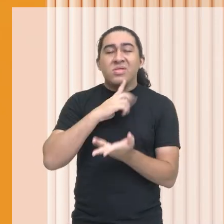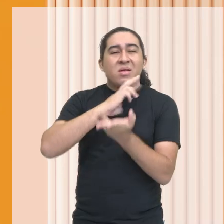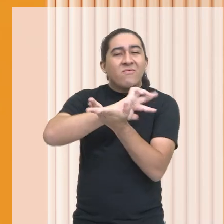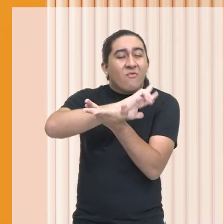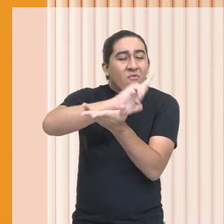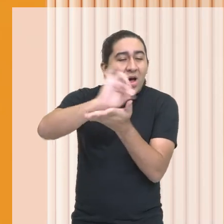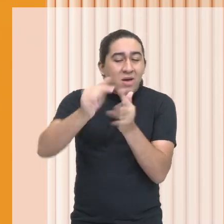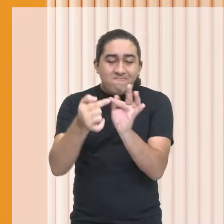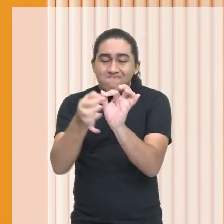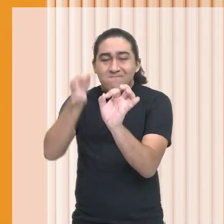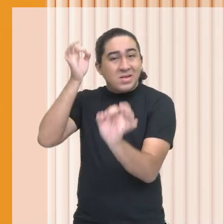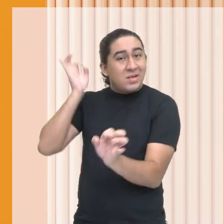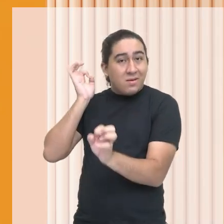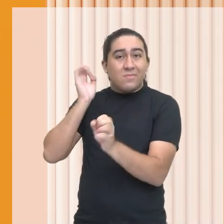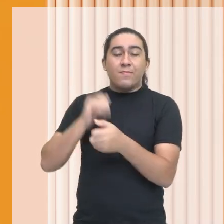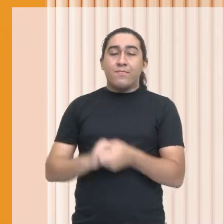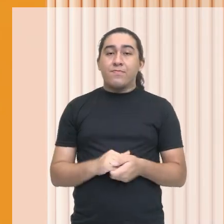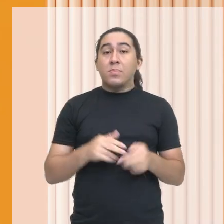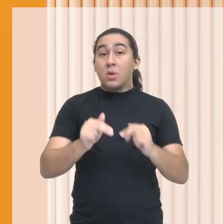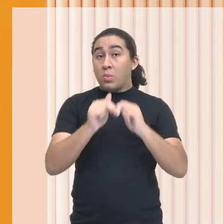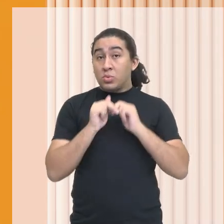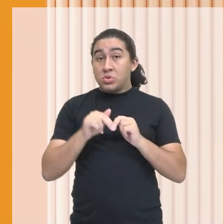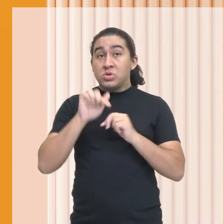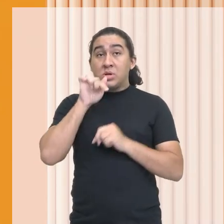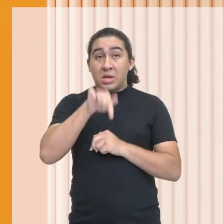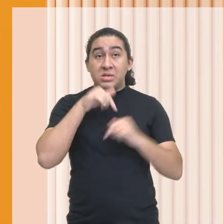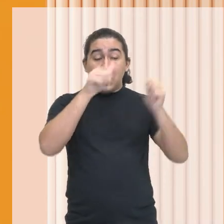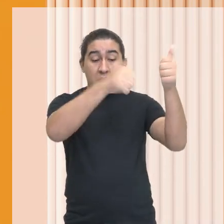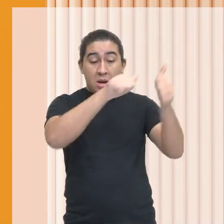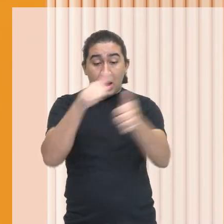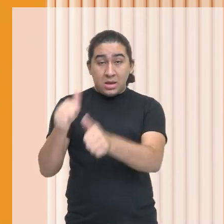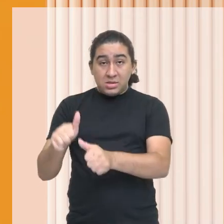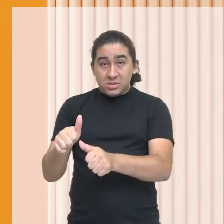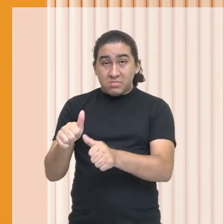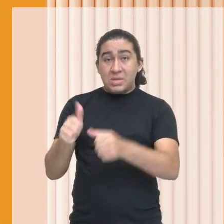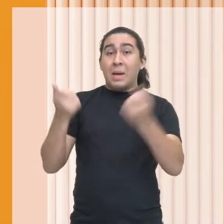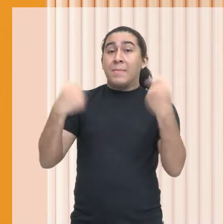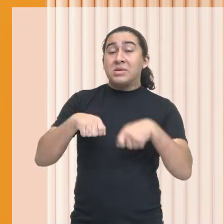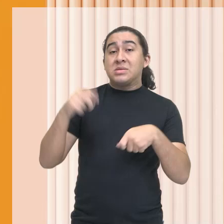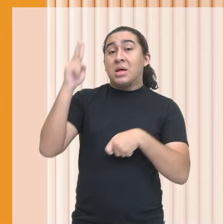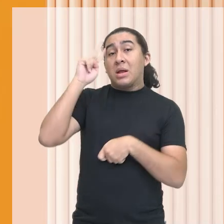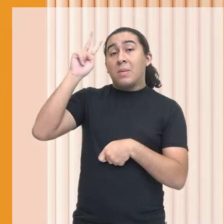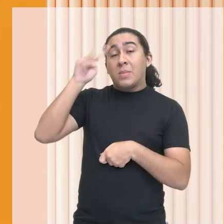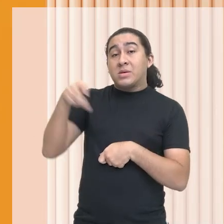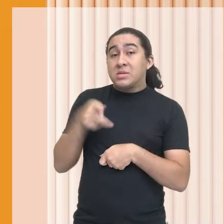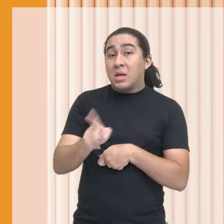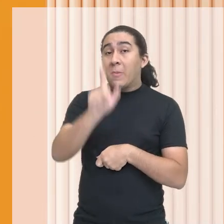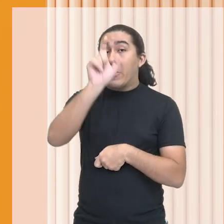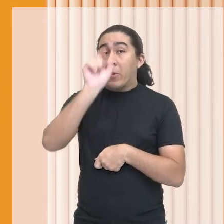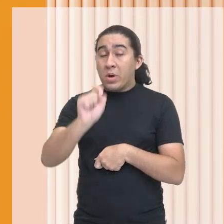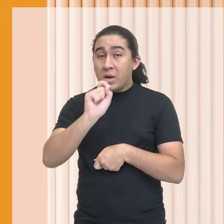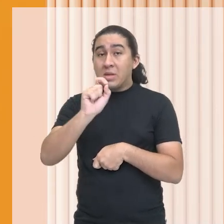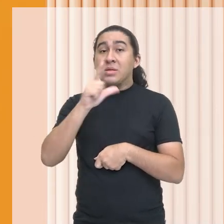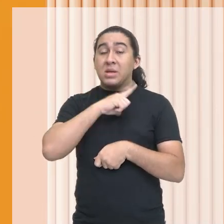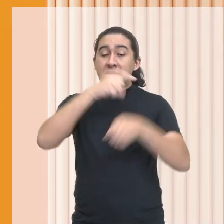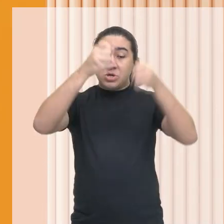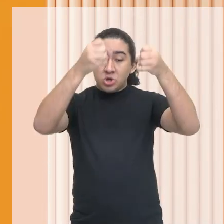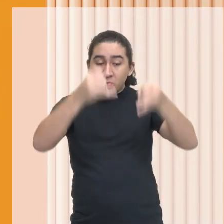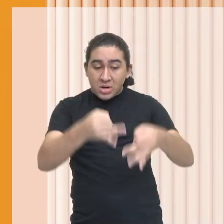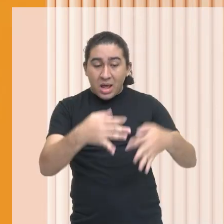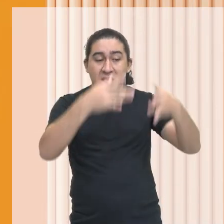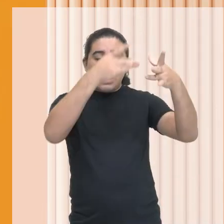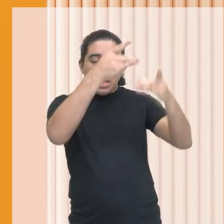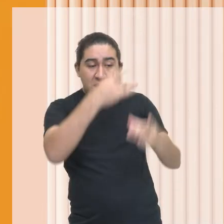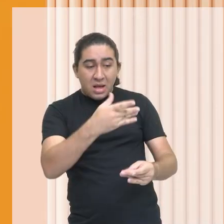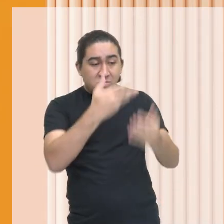bem longevo. E dentro dessa nossa análise, nós não podemos deixar de esmiuçar e tratar